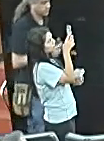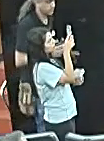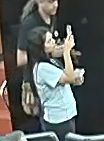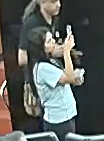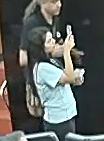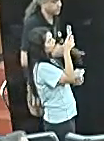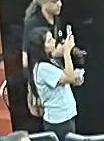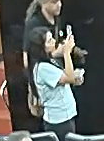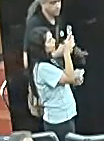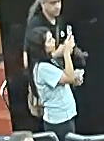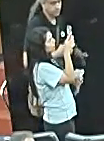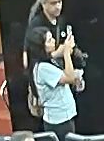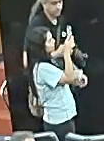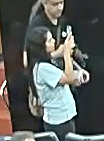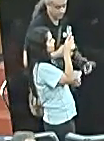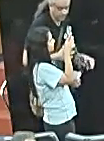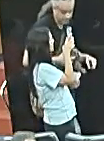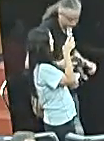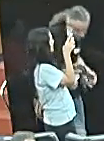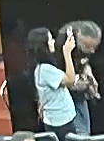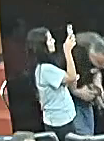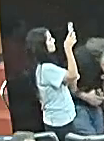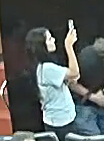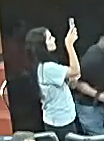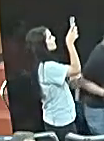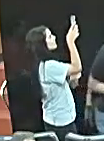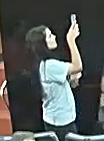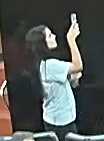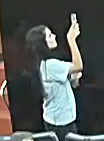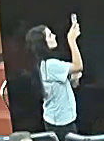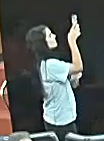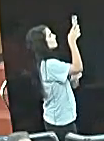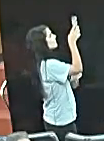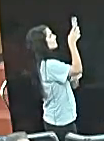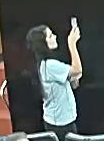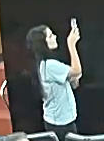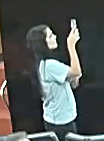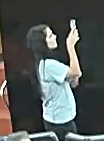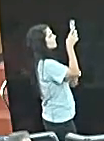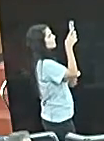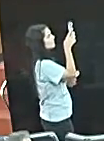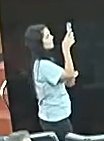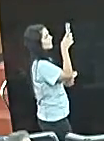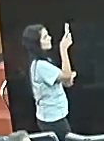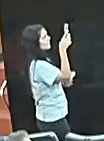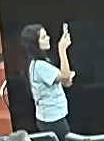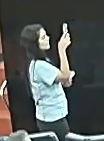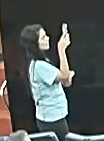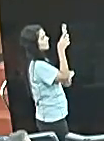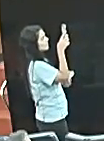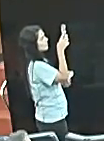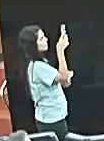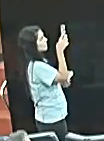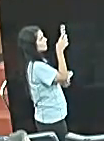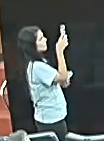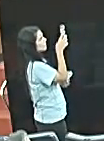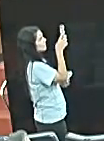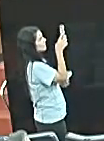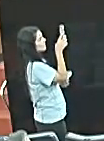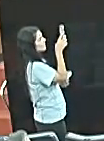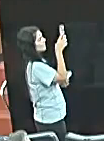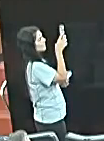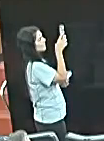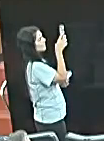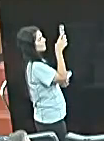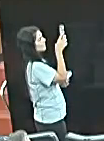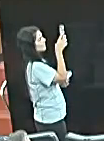da na lei o poder que essa instituição assembléia legislativa